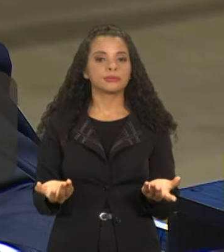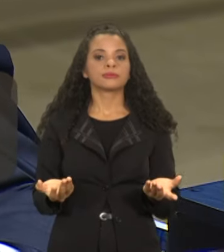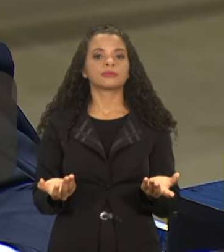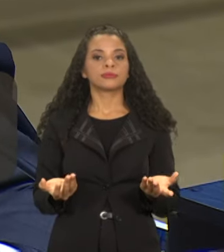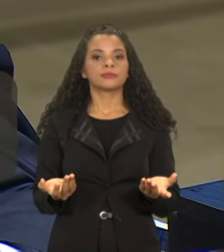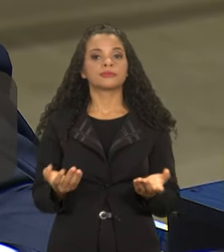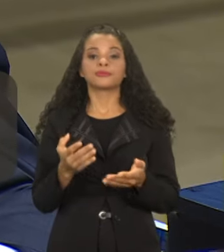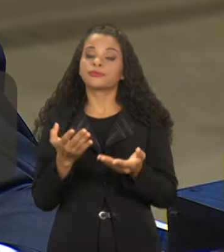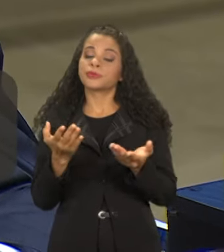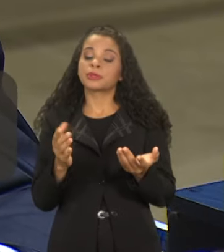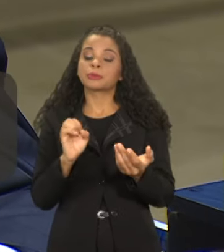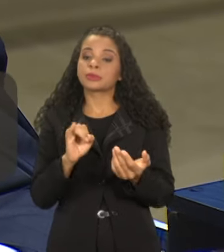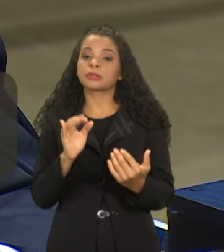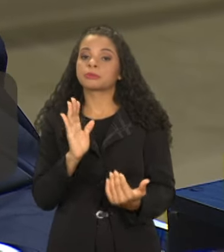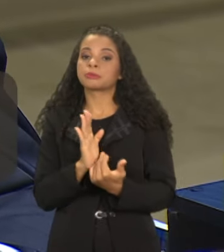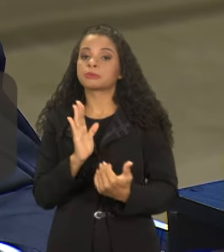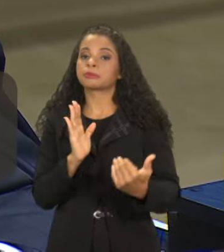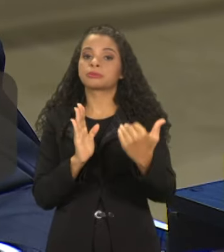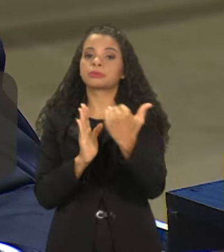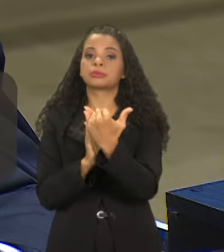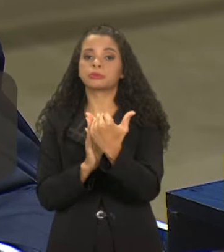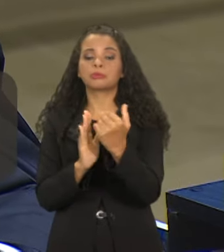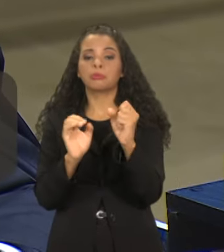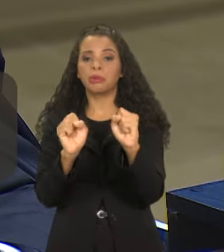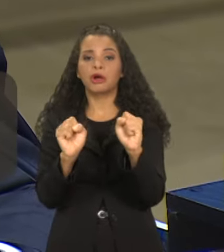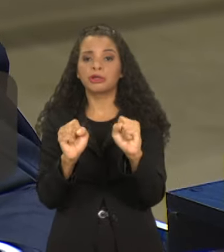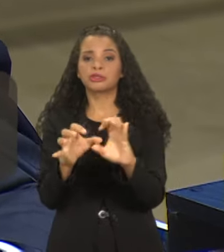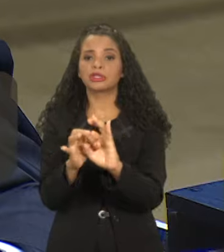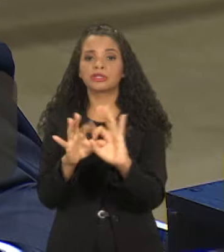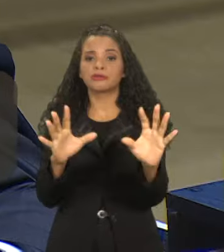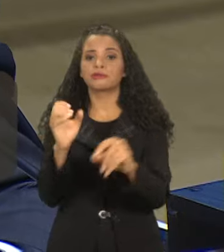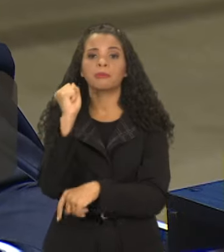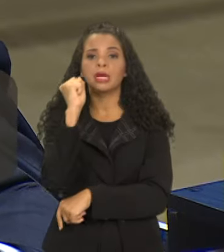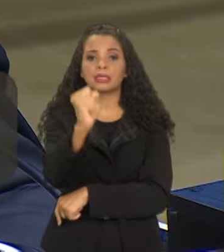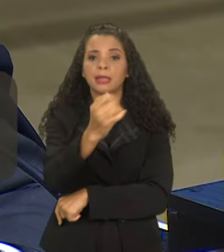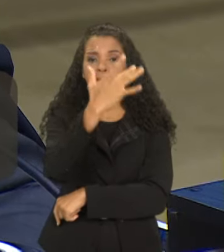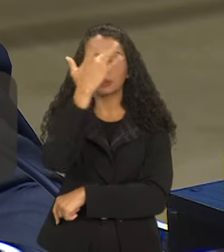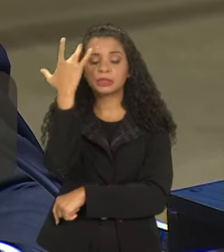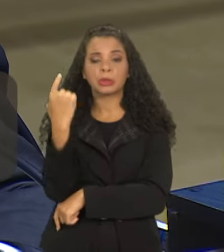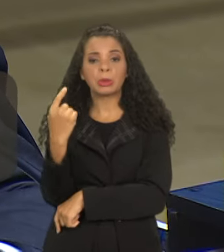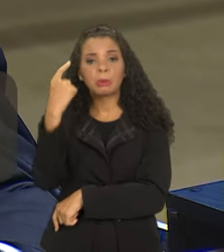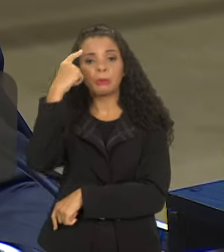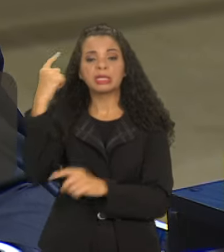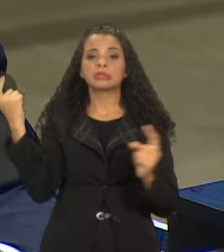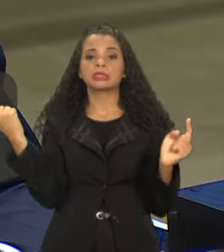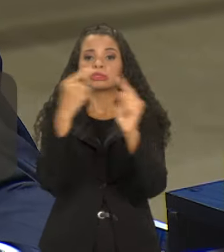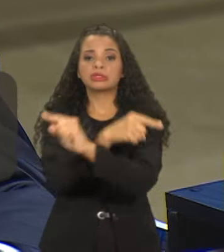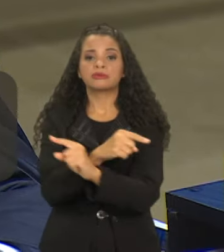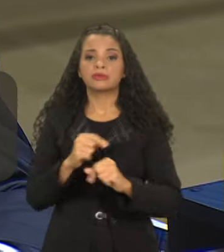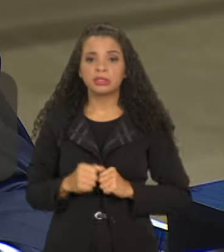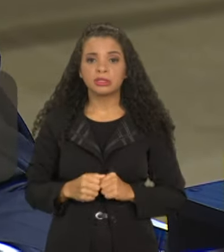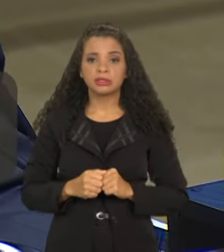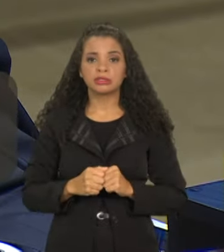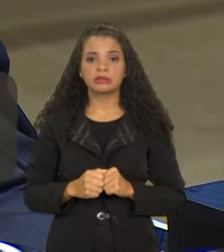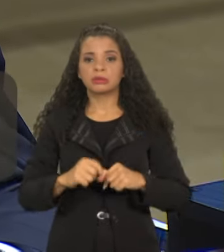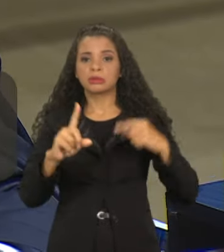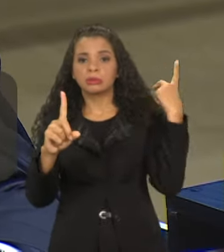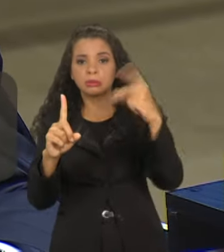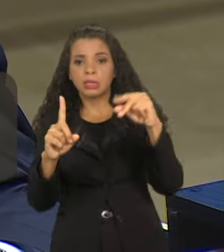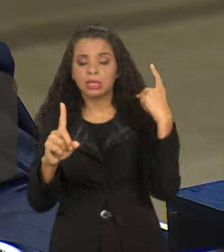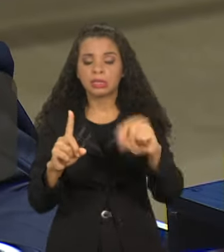potência, justifica o direito até a matar quem pensa diferente. O direito a torturar, a matar, a